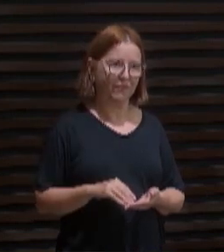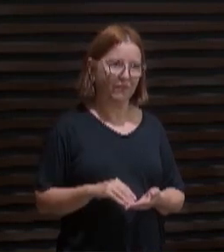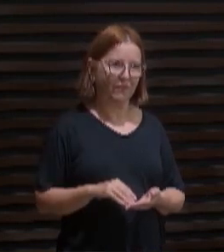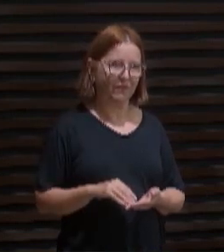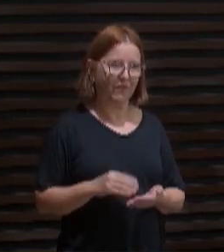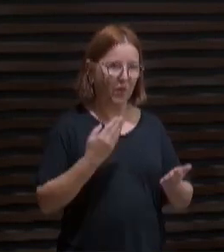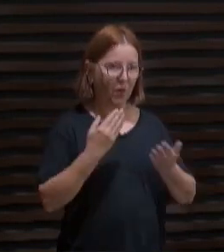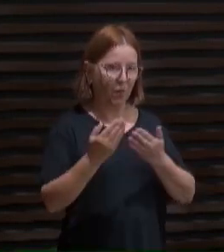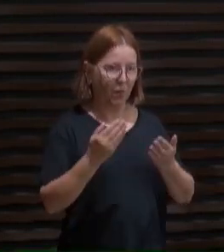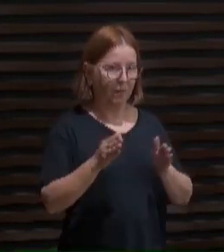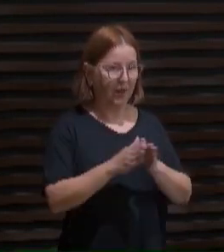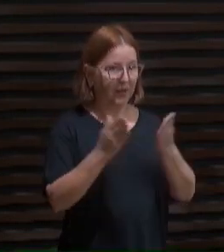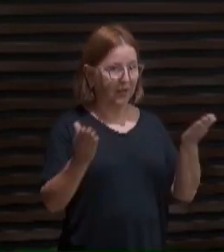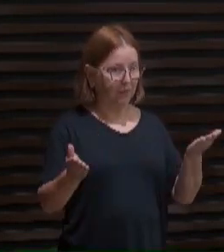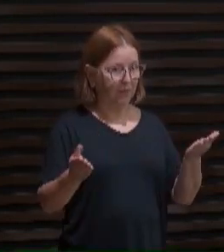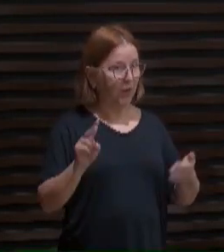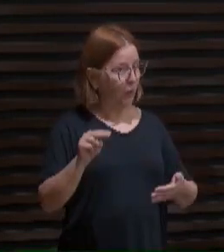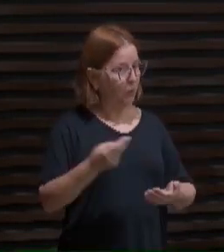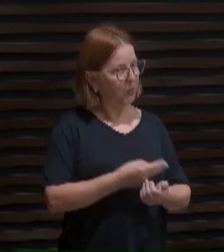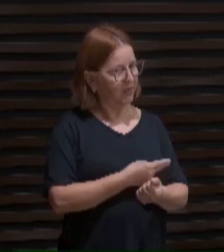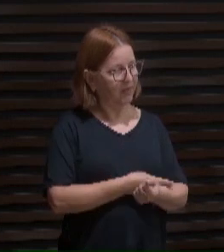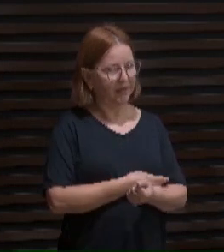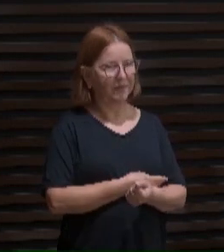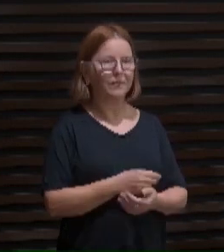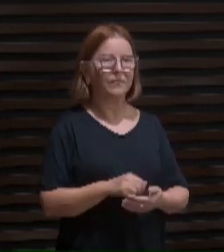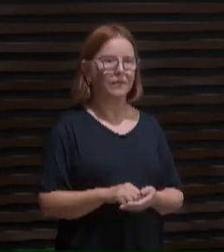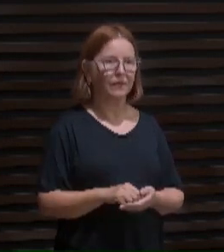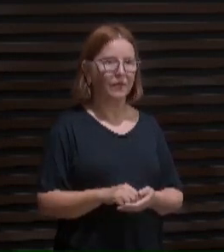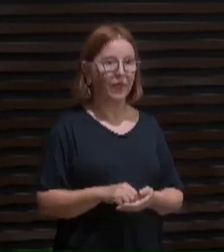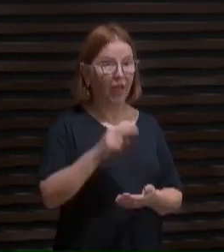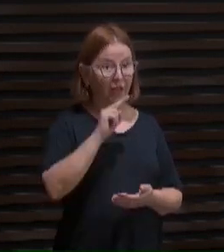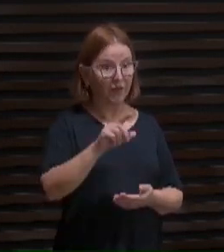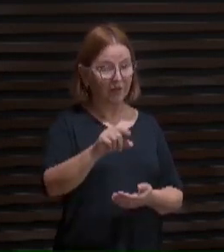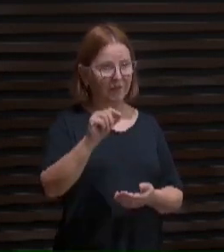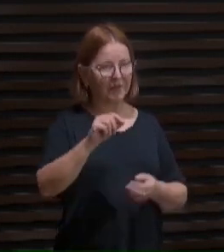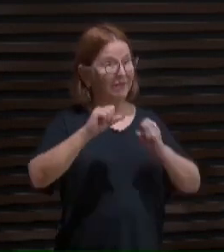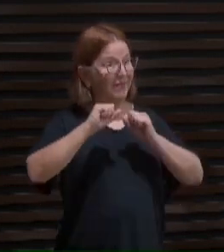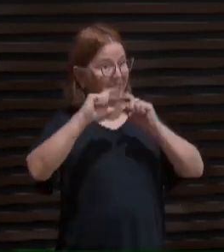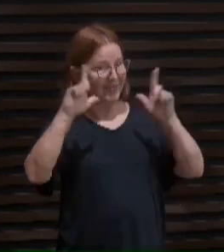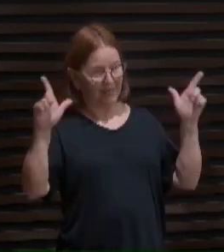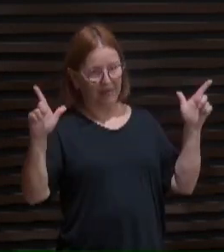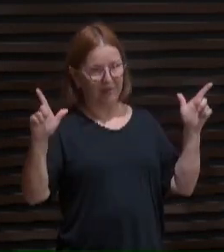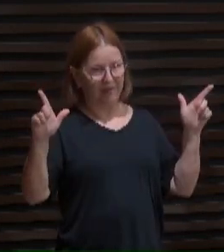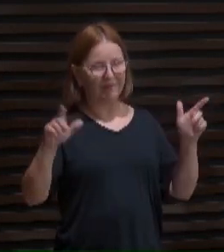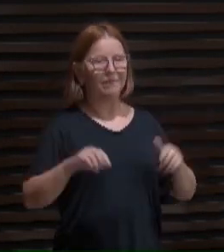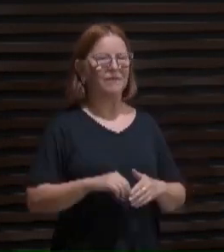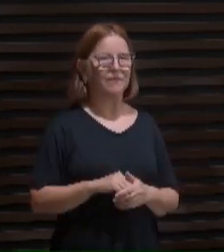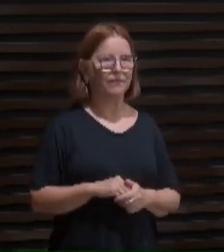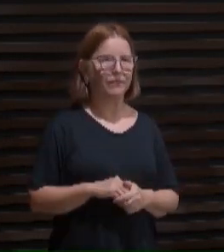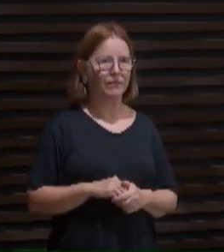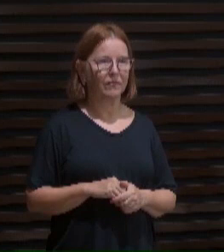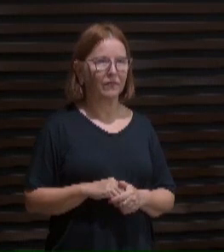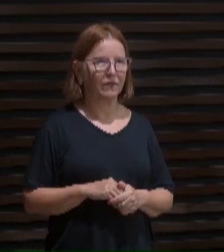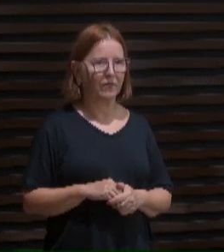parâmetro. E você vai verificar claramente. Não, este